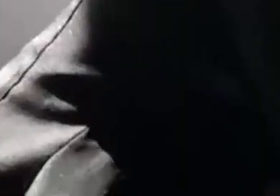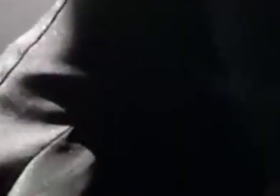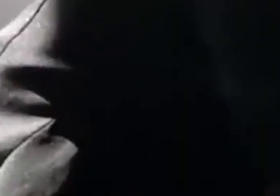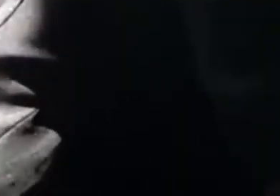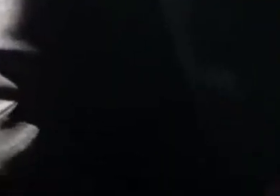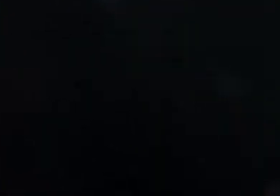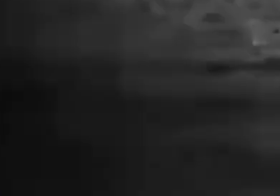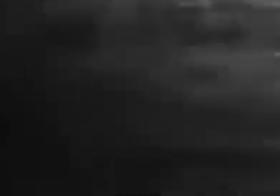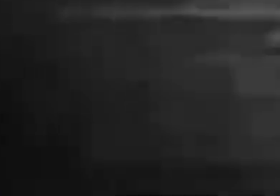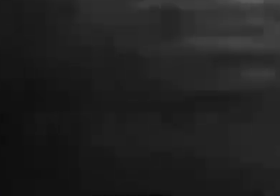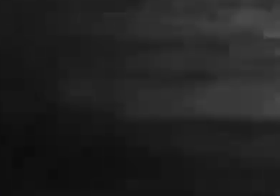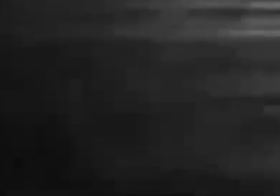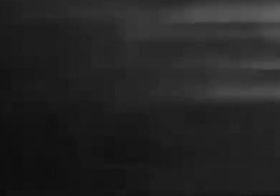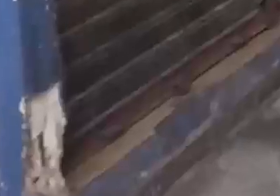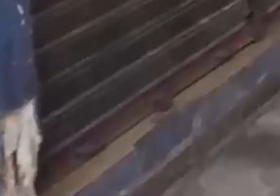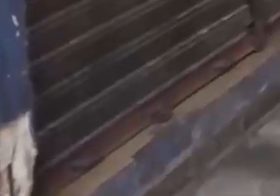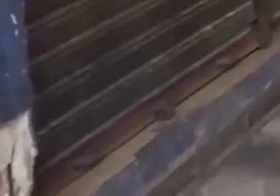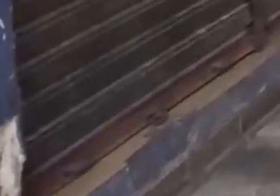pouco.